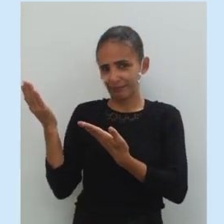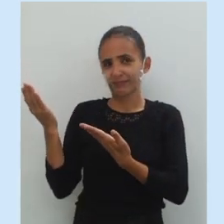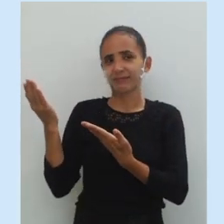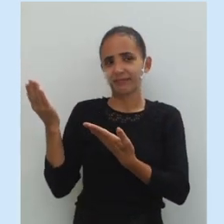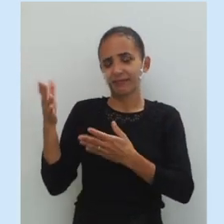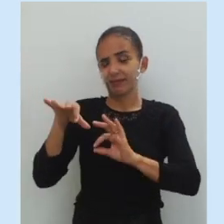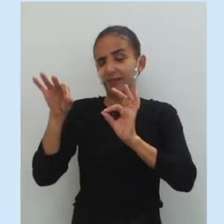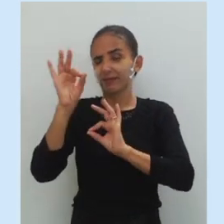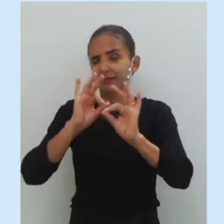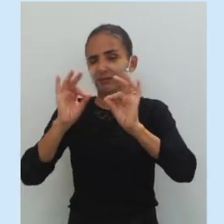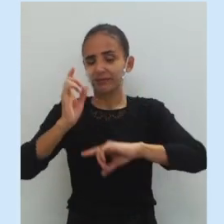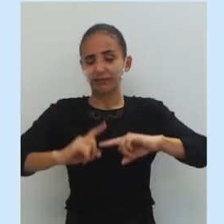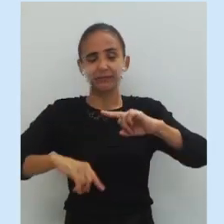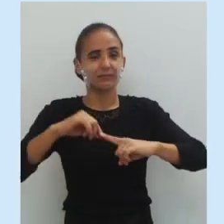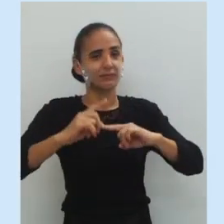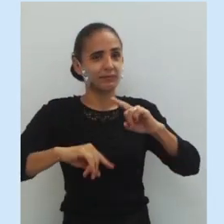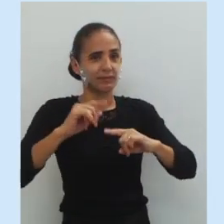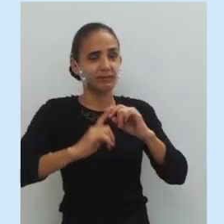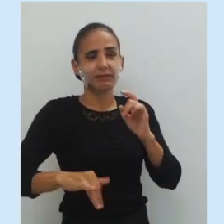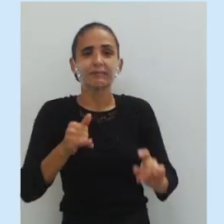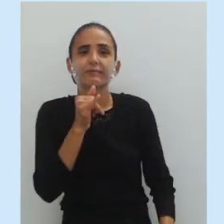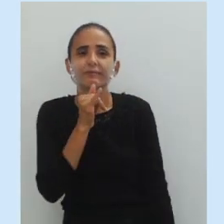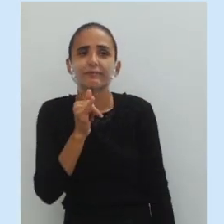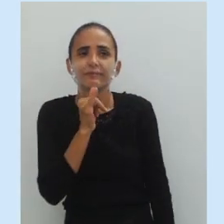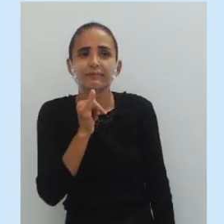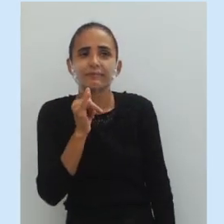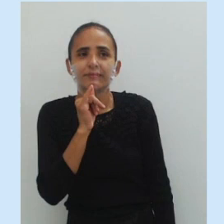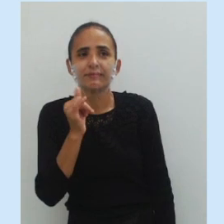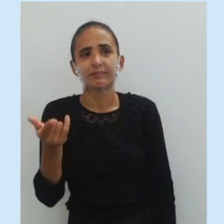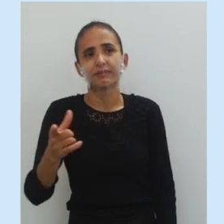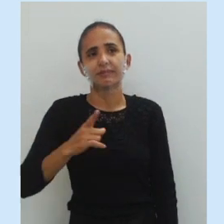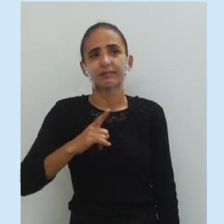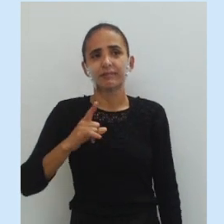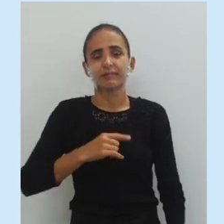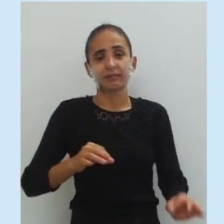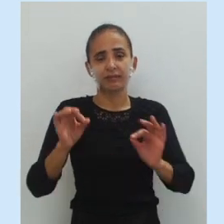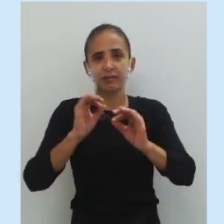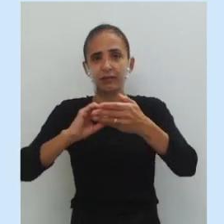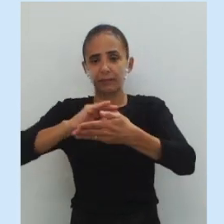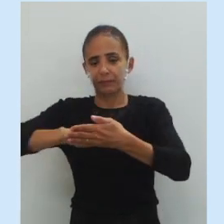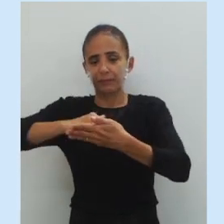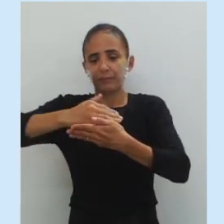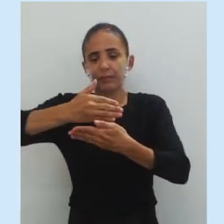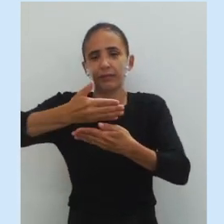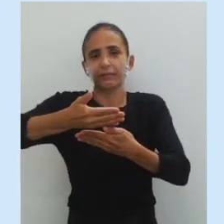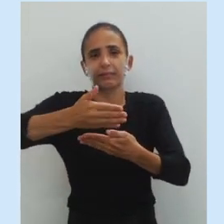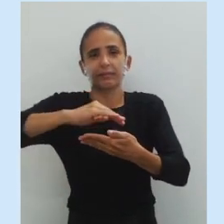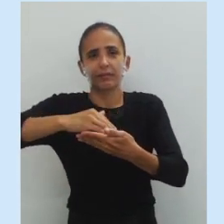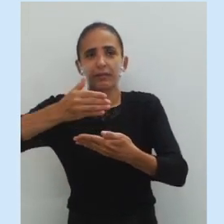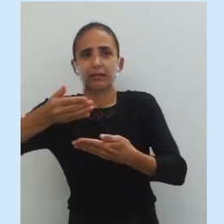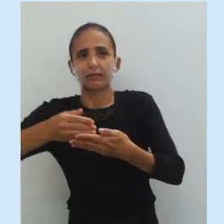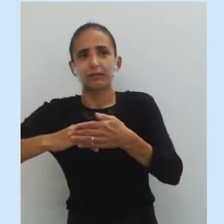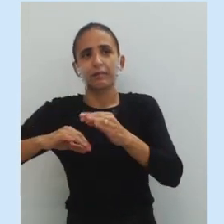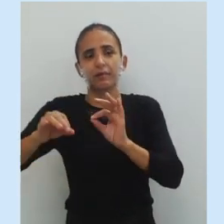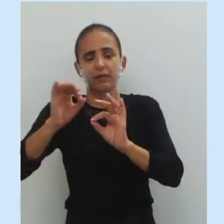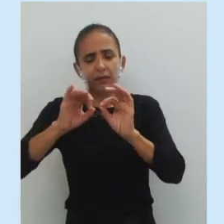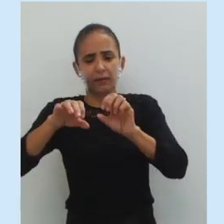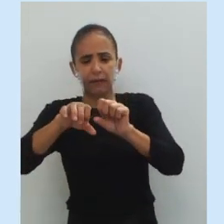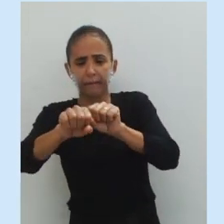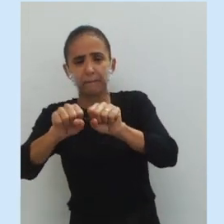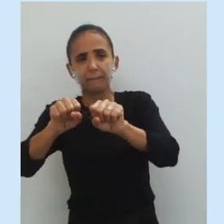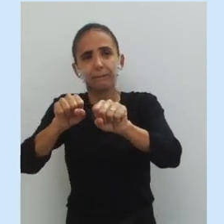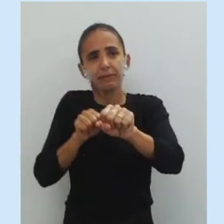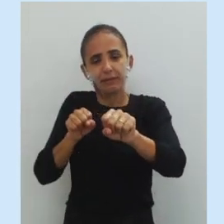esses recursos. Exemplos, a gente tem airbags, freios ABS,